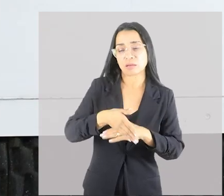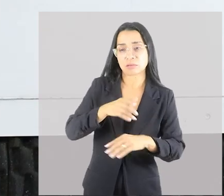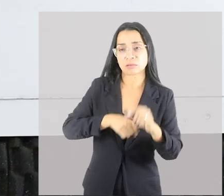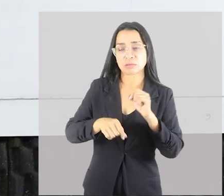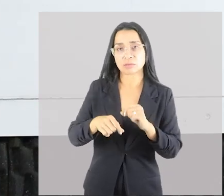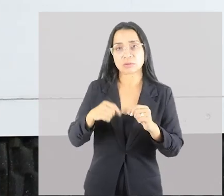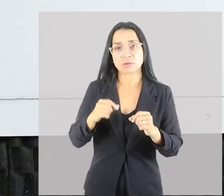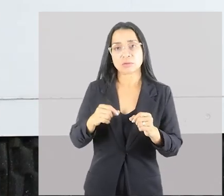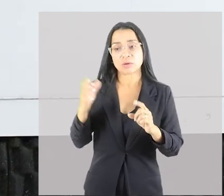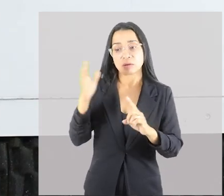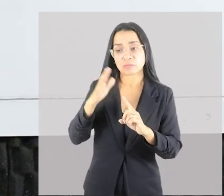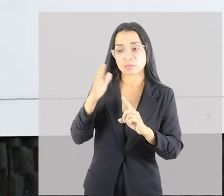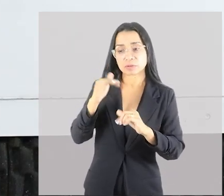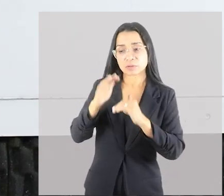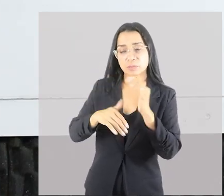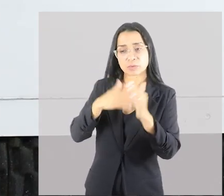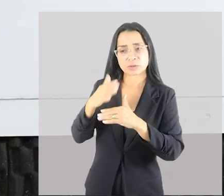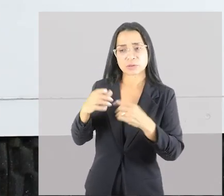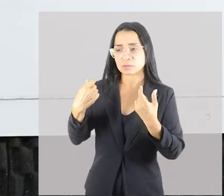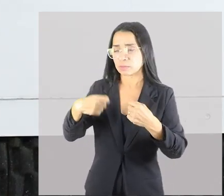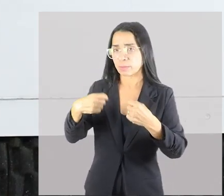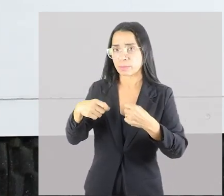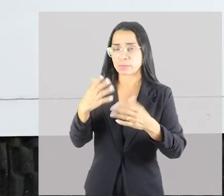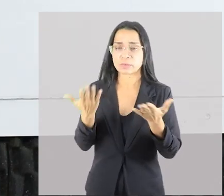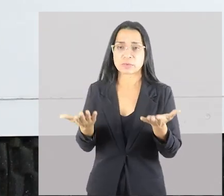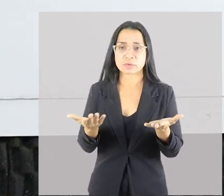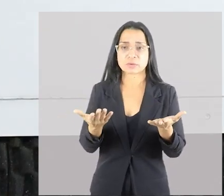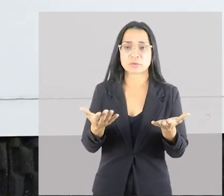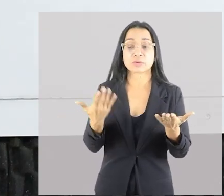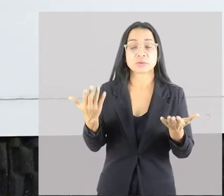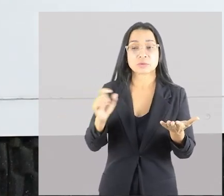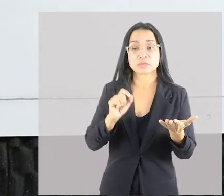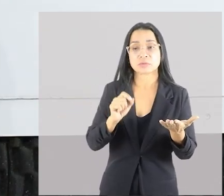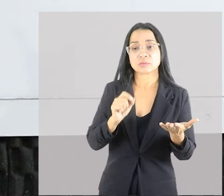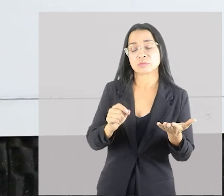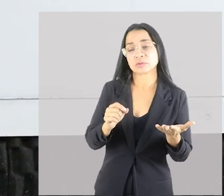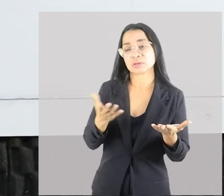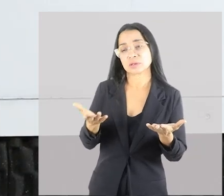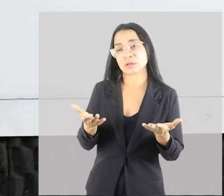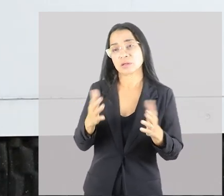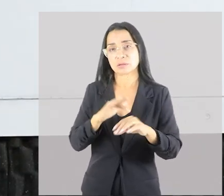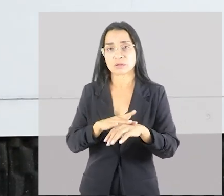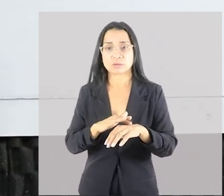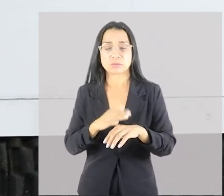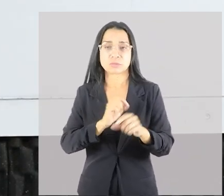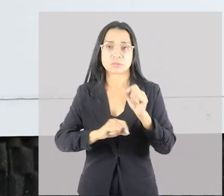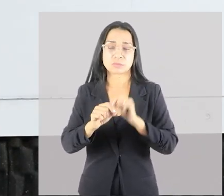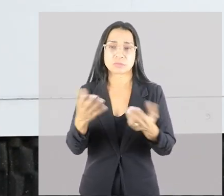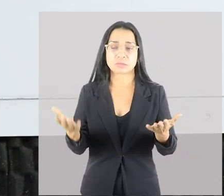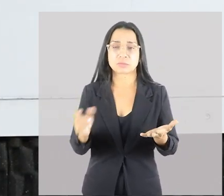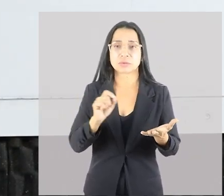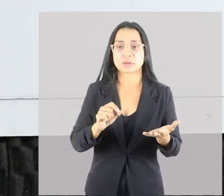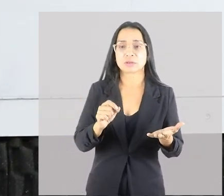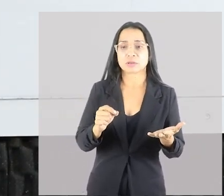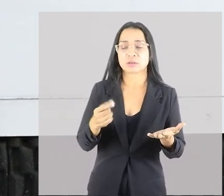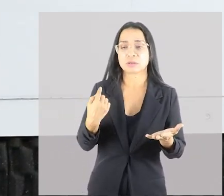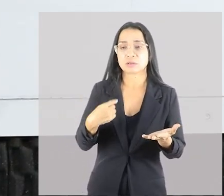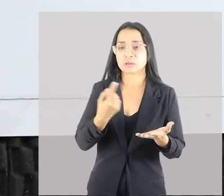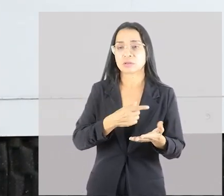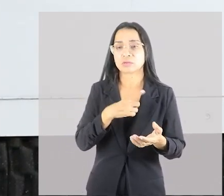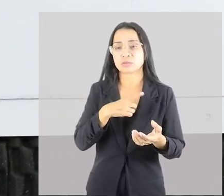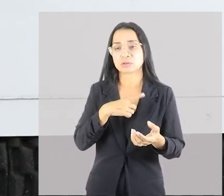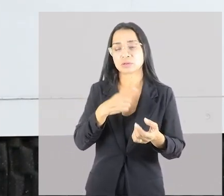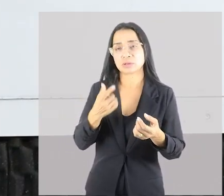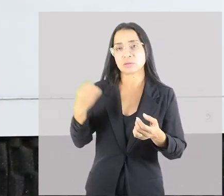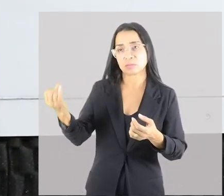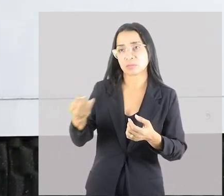processos que não precisam, né, ser interferidos, a não ser, né, esse parâmetro de doença, que é algo que geralmente a gente leva como